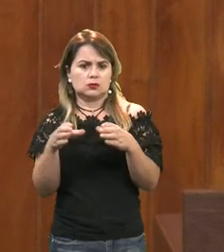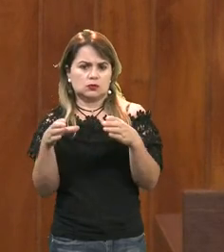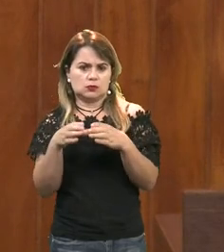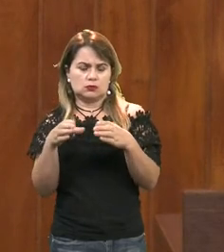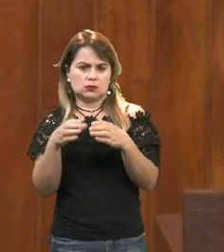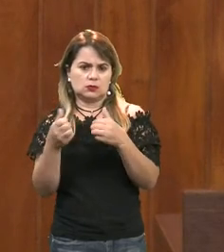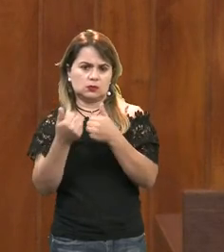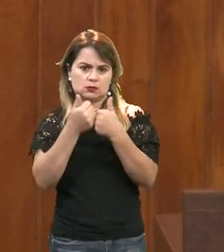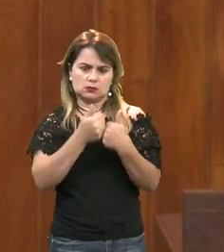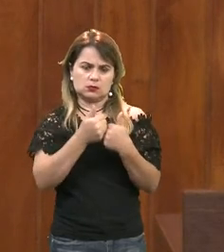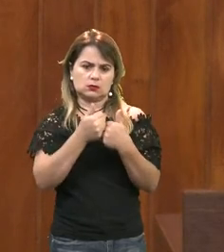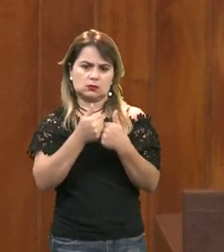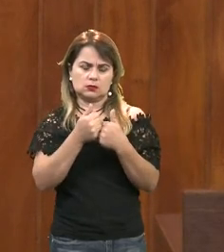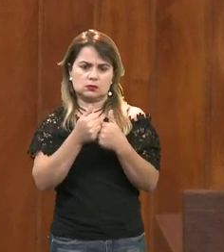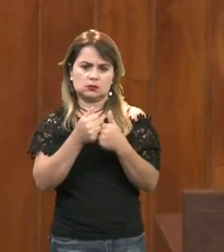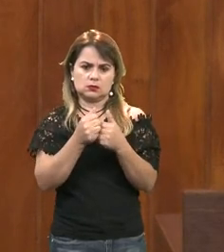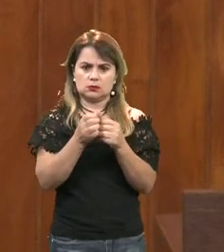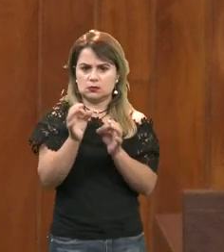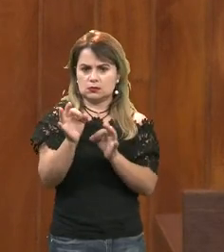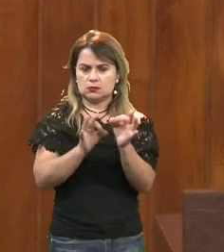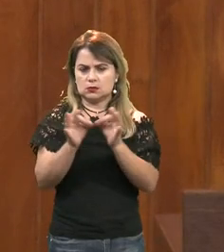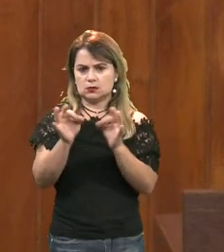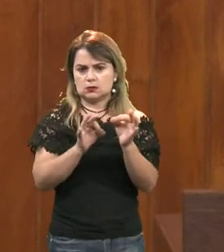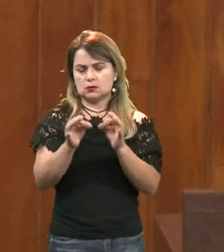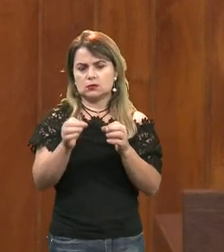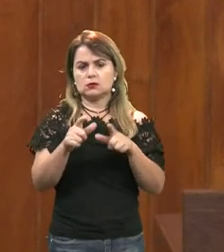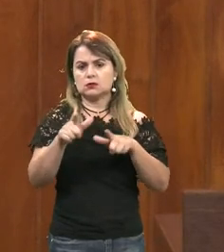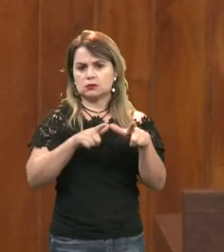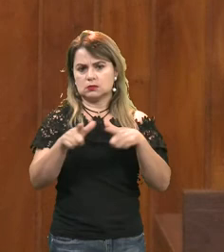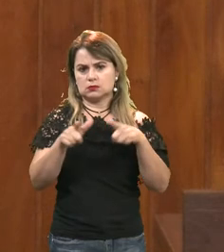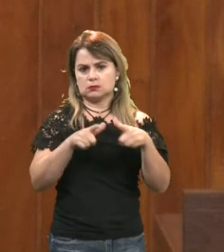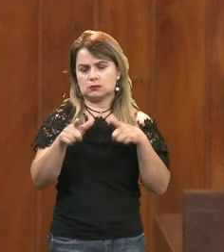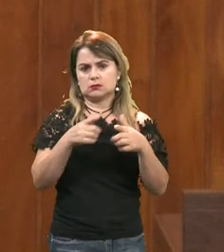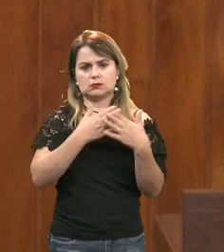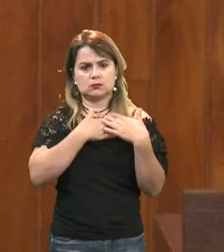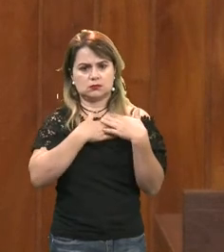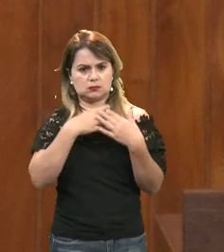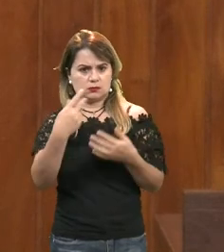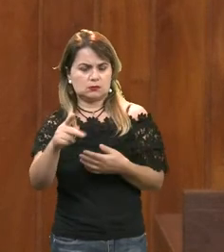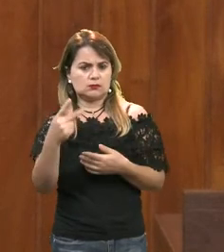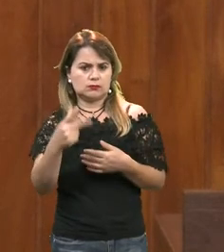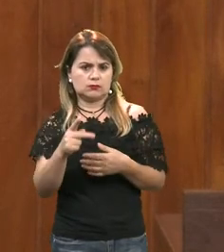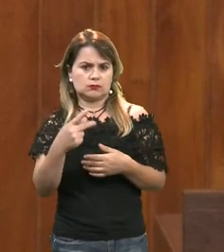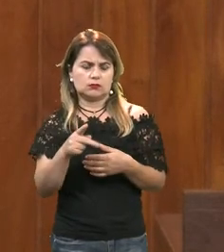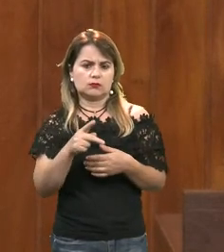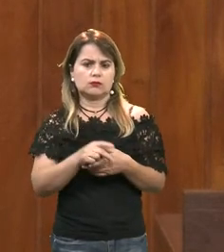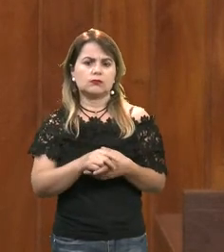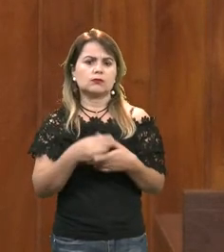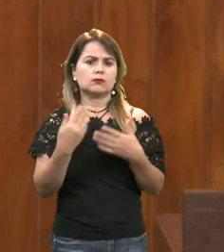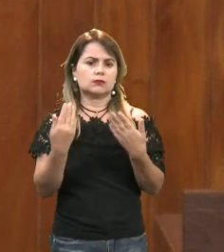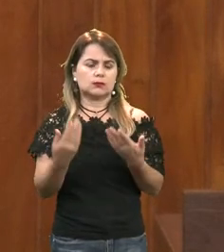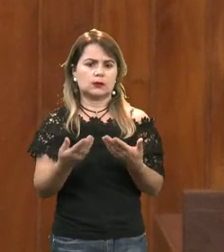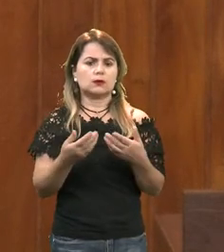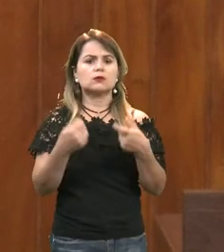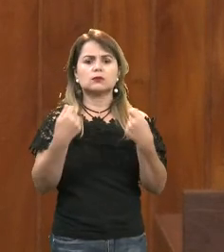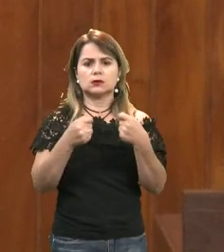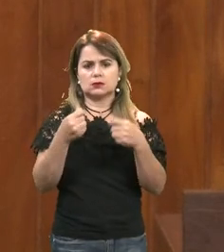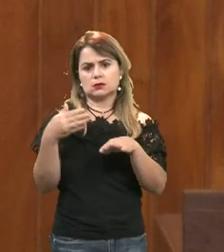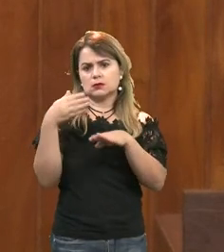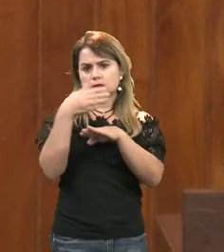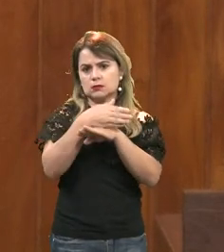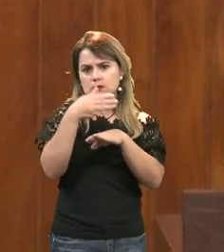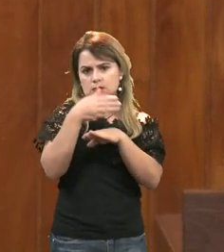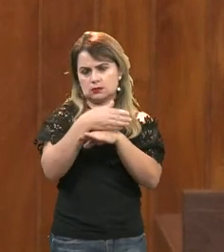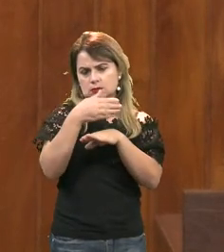para execução das atividades que lhe são concernentes, nos quais é facultada a participação de